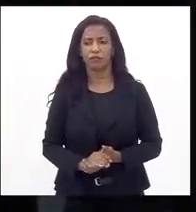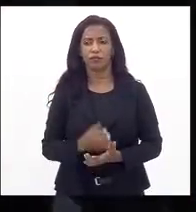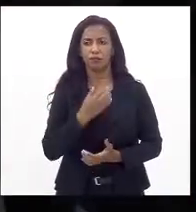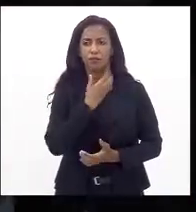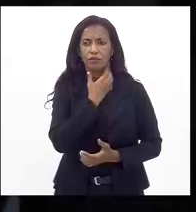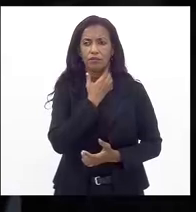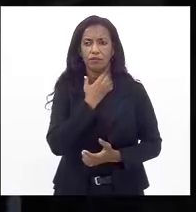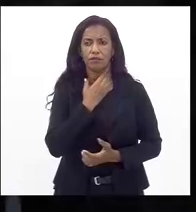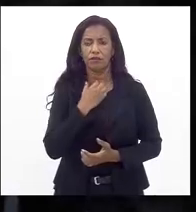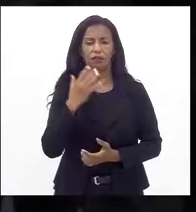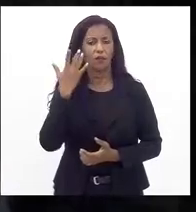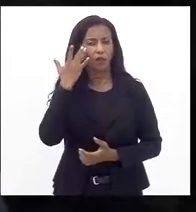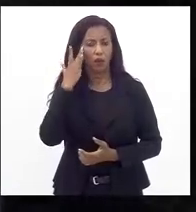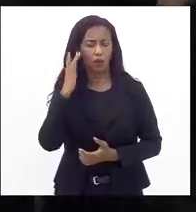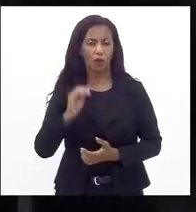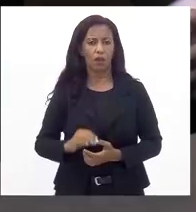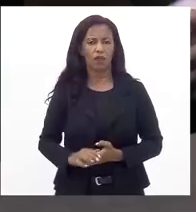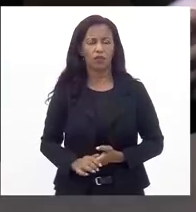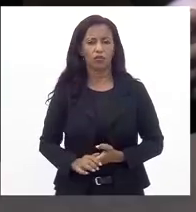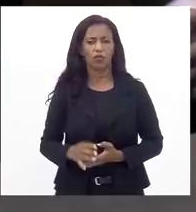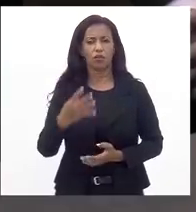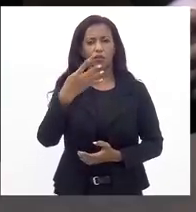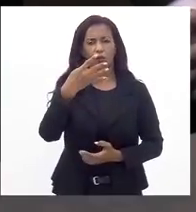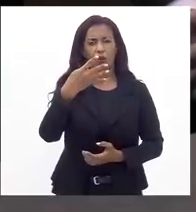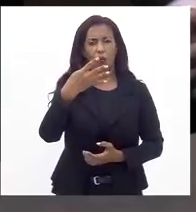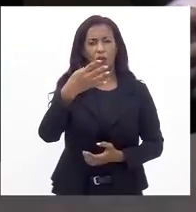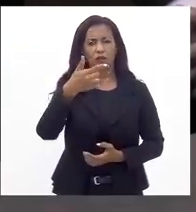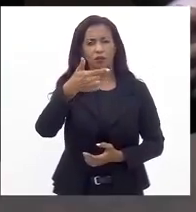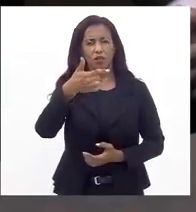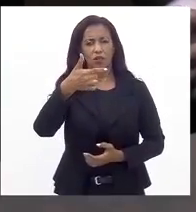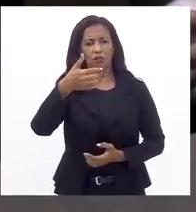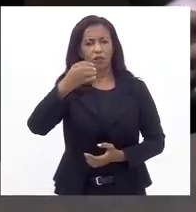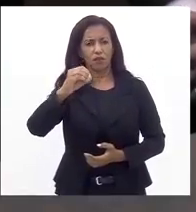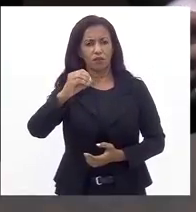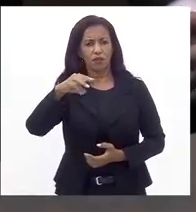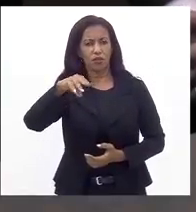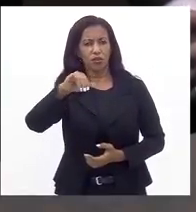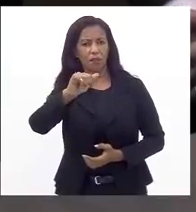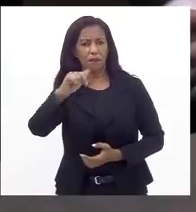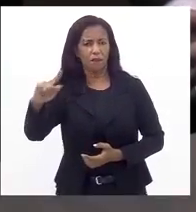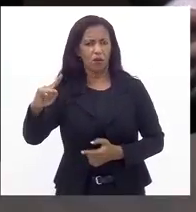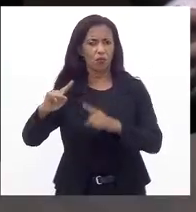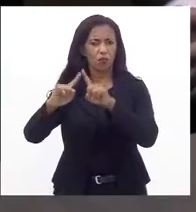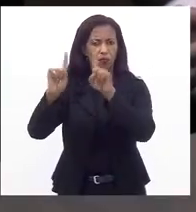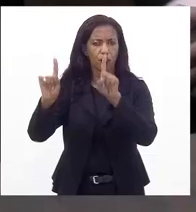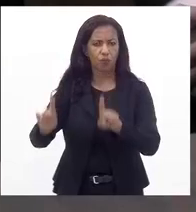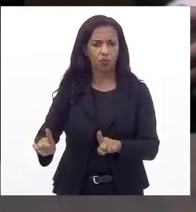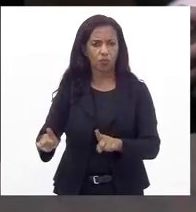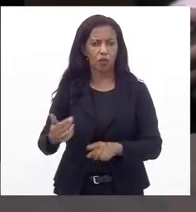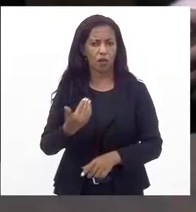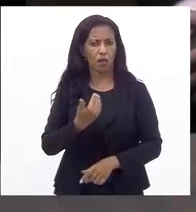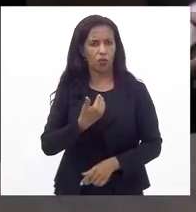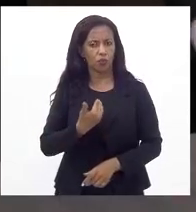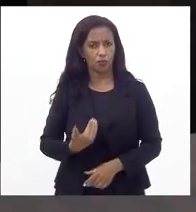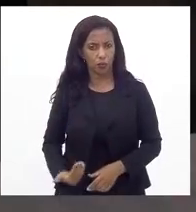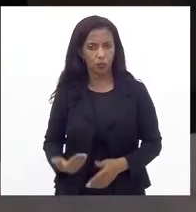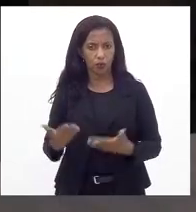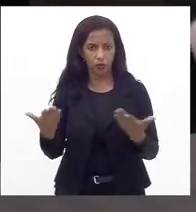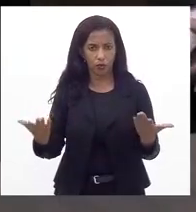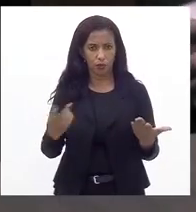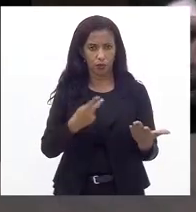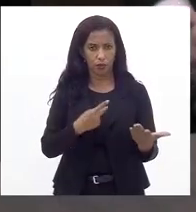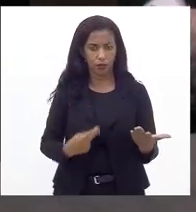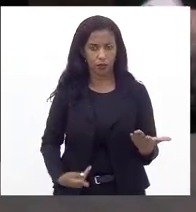terminar depois eu acho que os 420 mil Funcionários Públicos seu